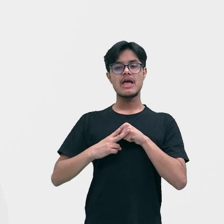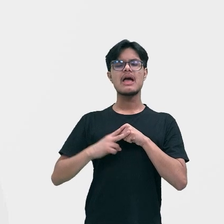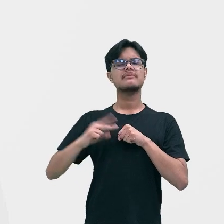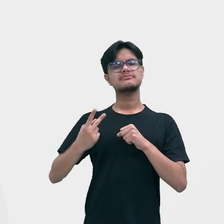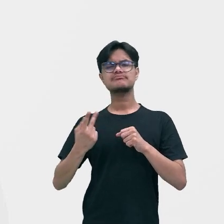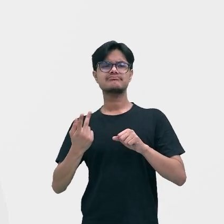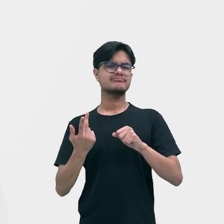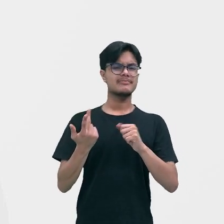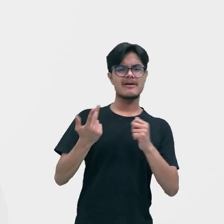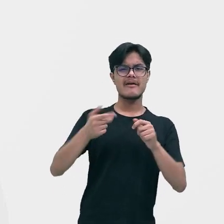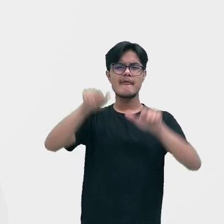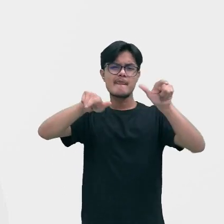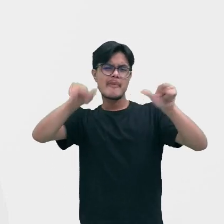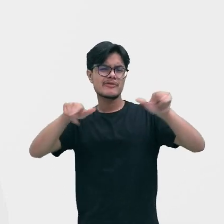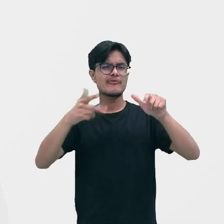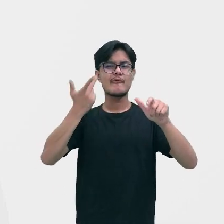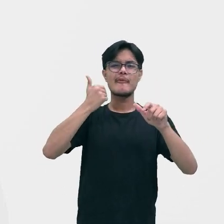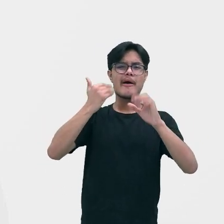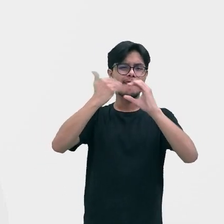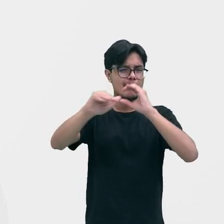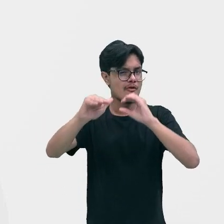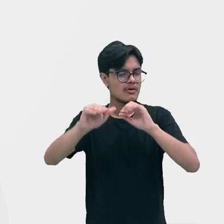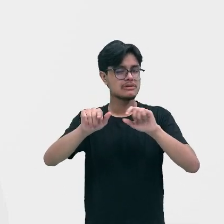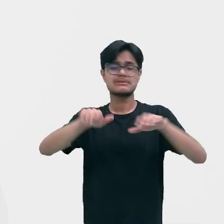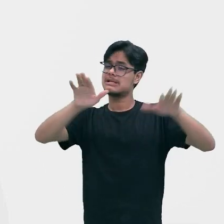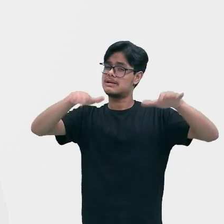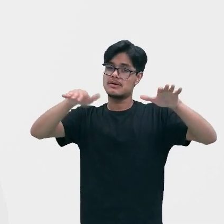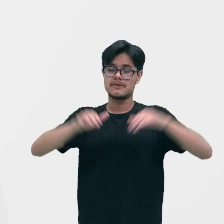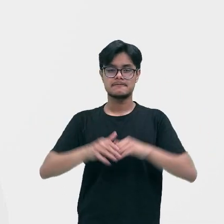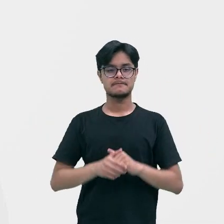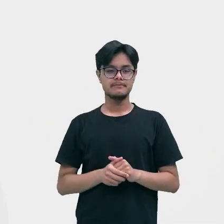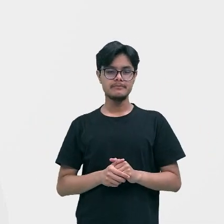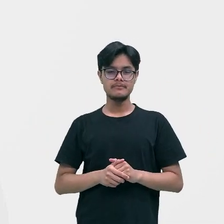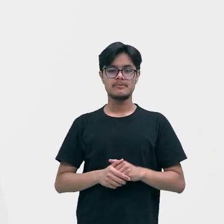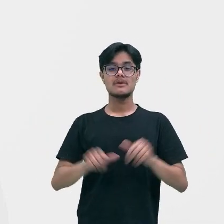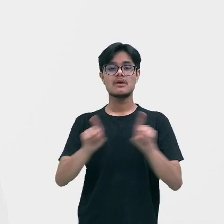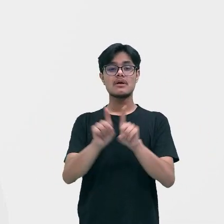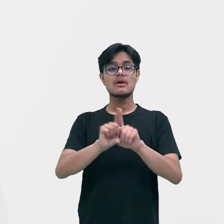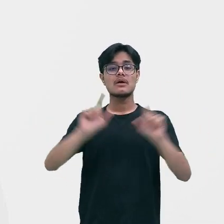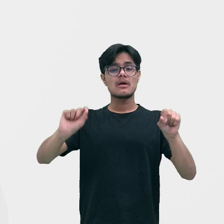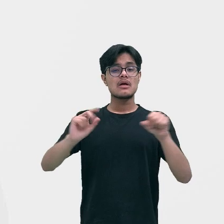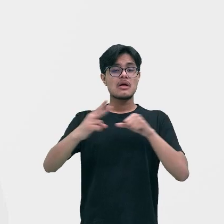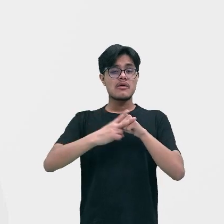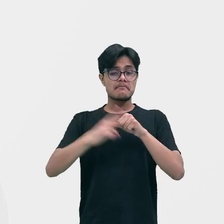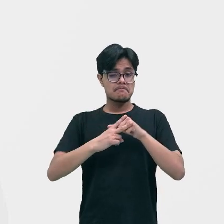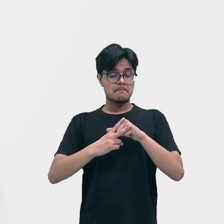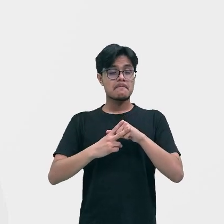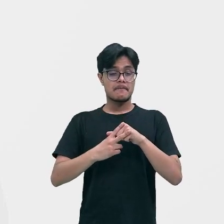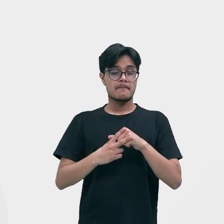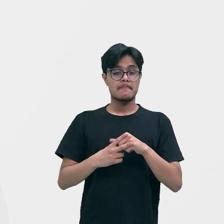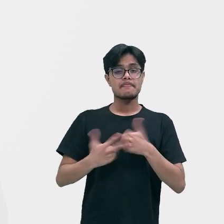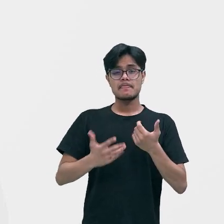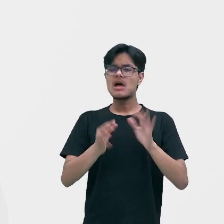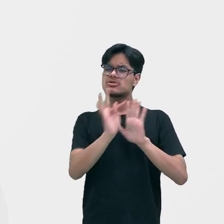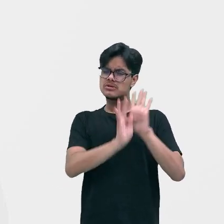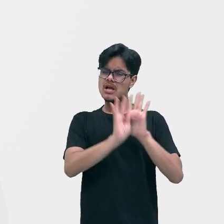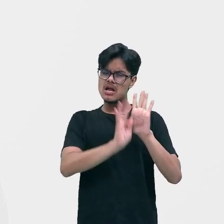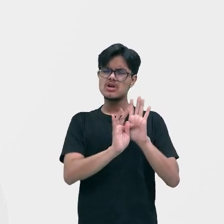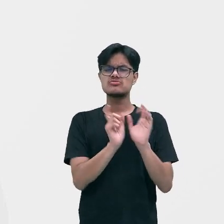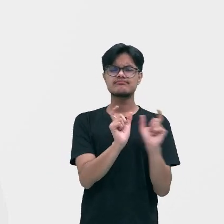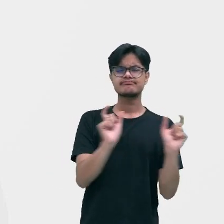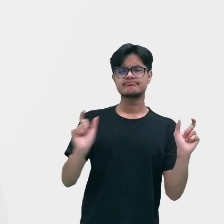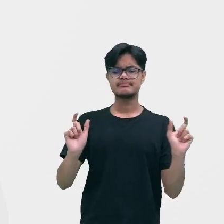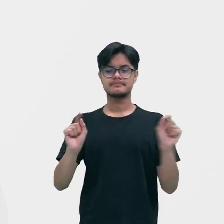desenho, pode ser uma foto, né? E um aspecto verbal, que é uma parte escrita em texto, em palavras,